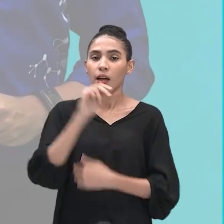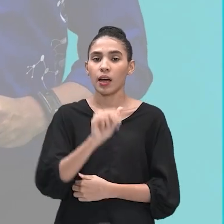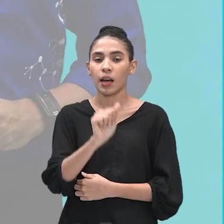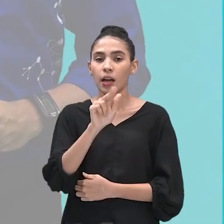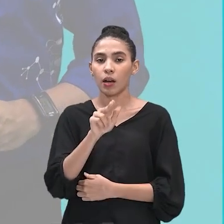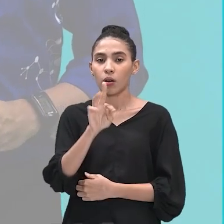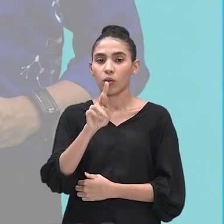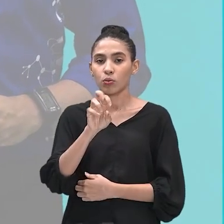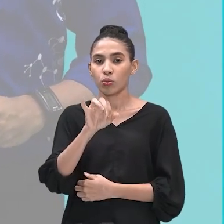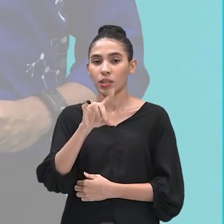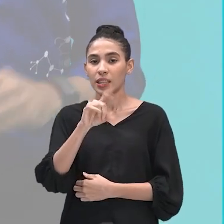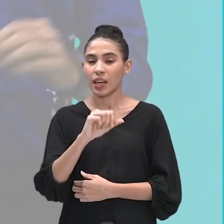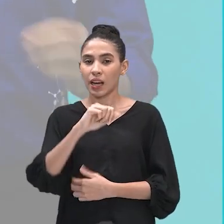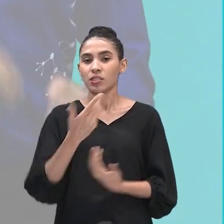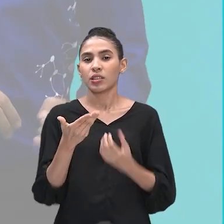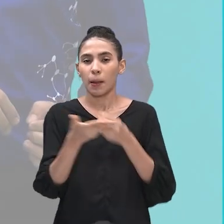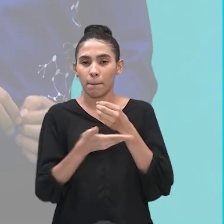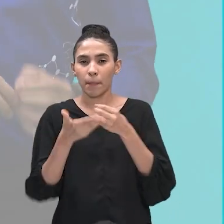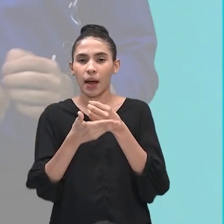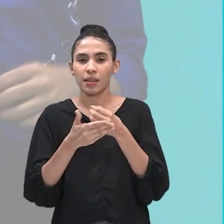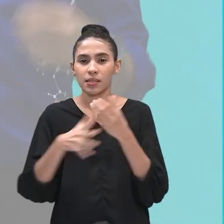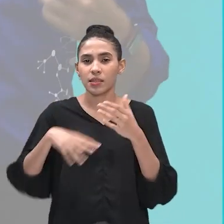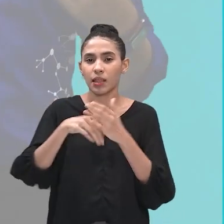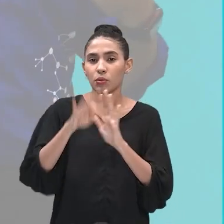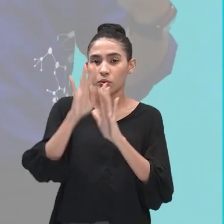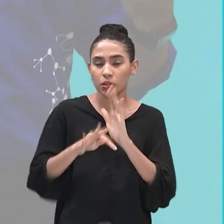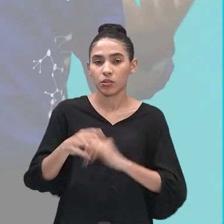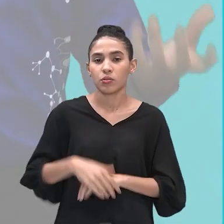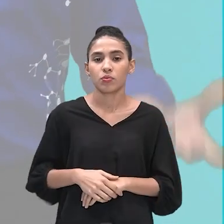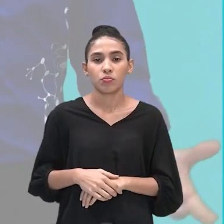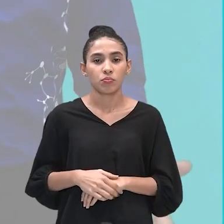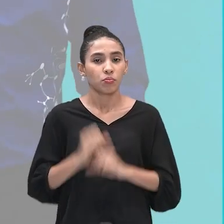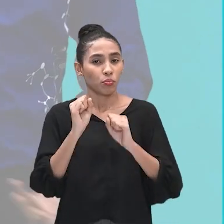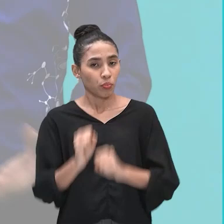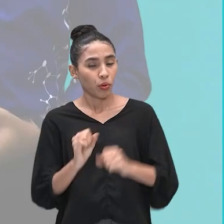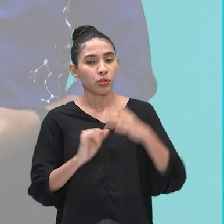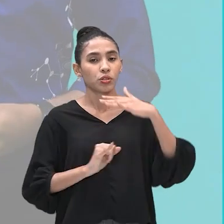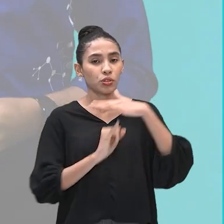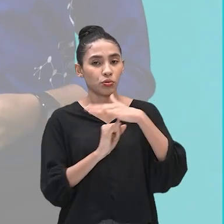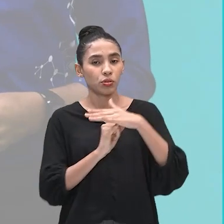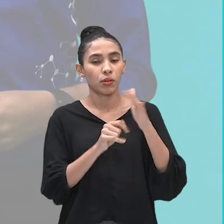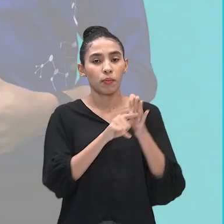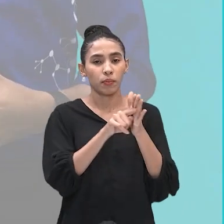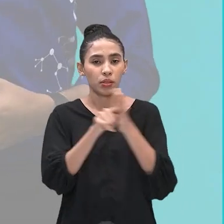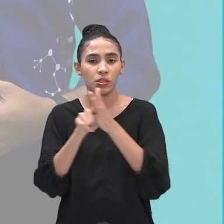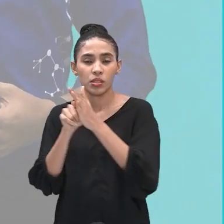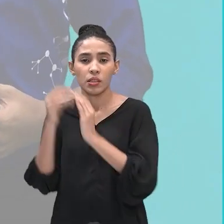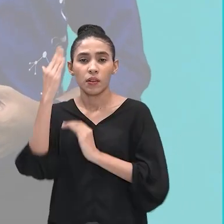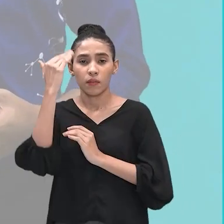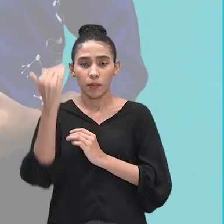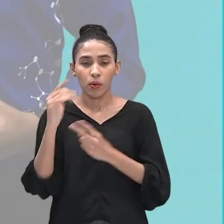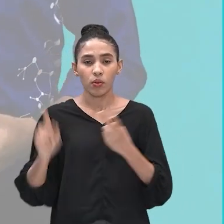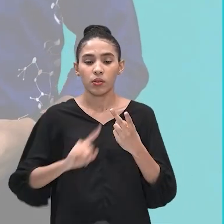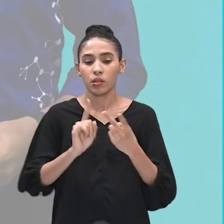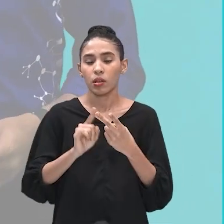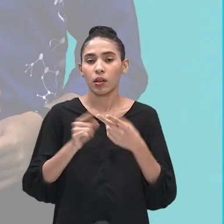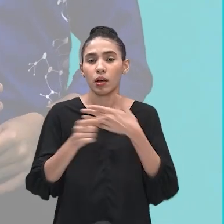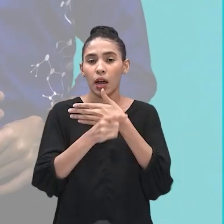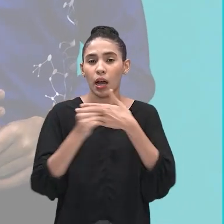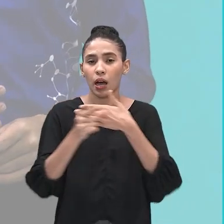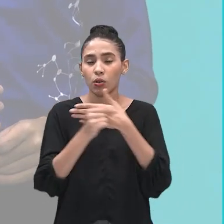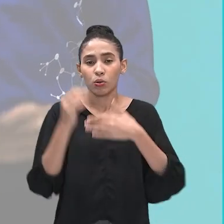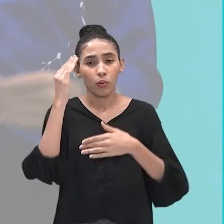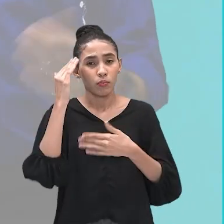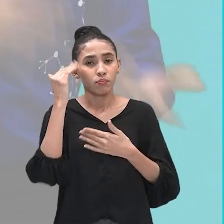uma opinião, tá? Essa autoridade pode ser uma instituição de pesquisa renomada, um pesquisador conhecido em